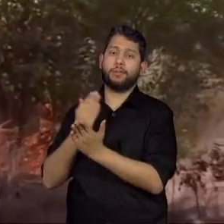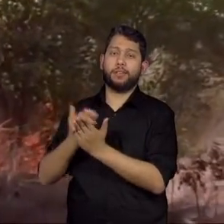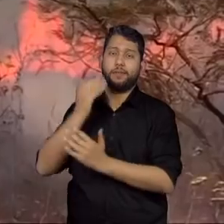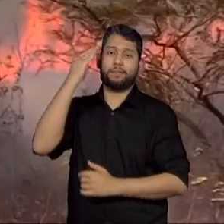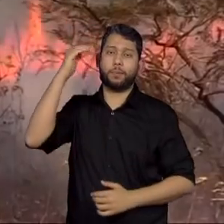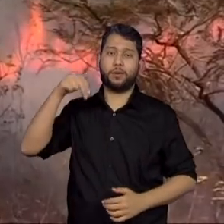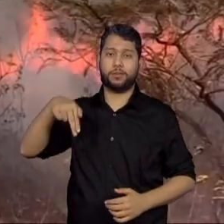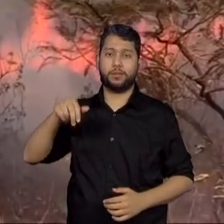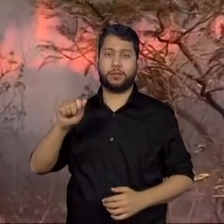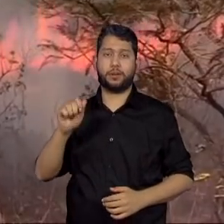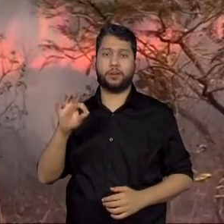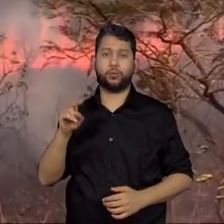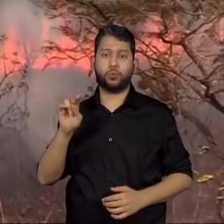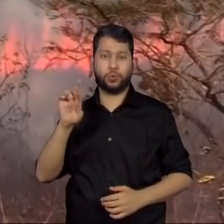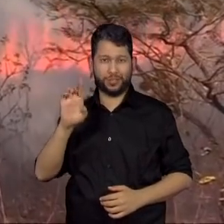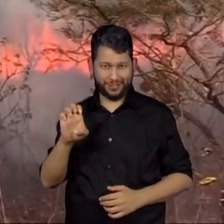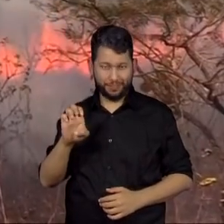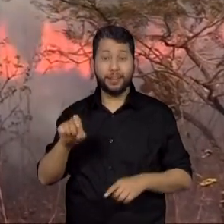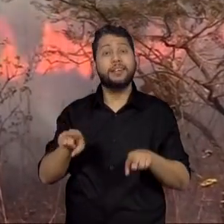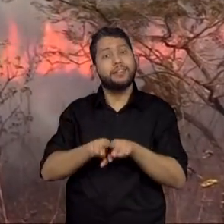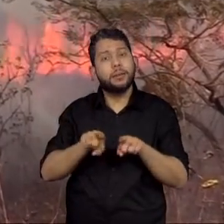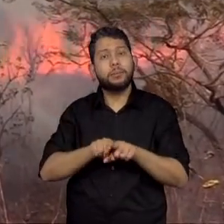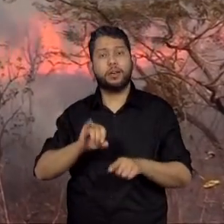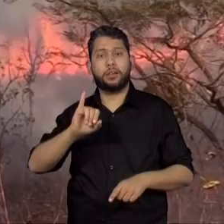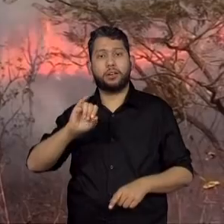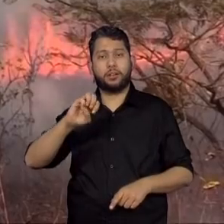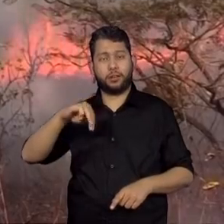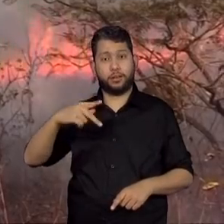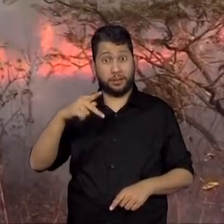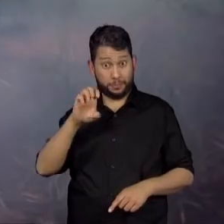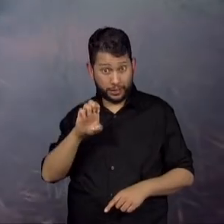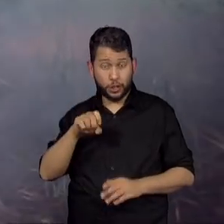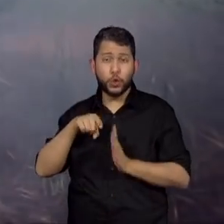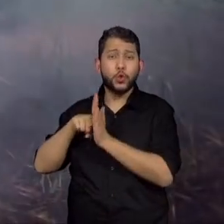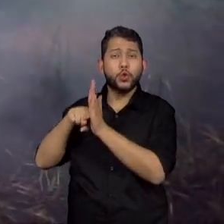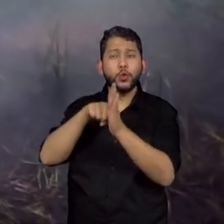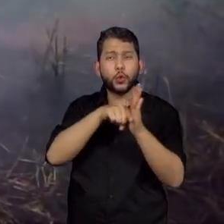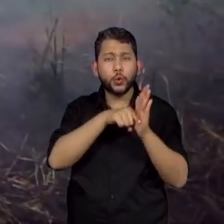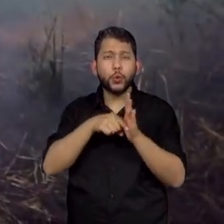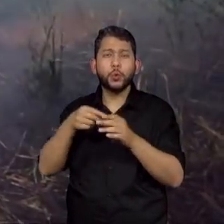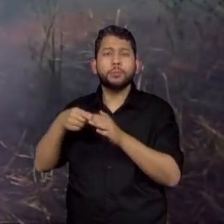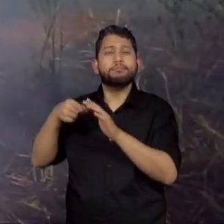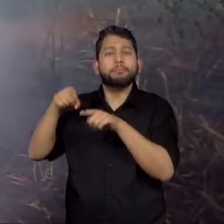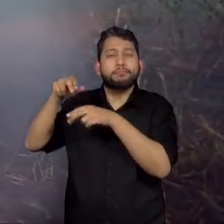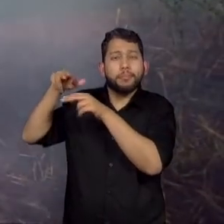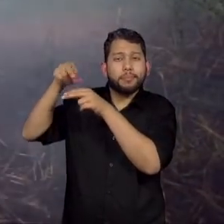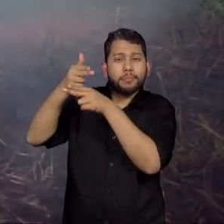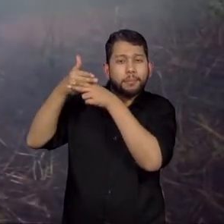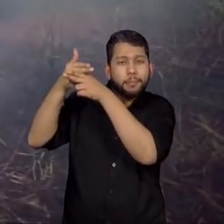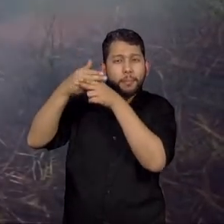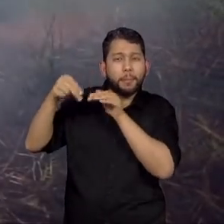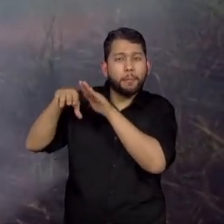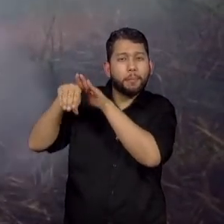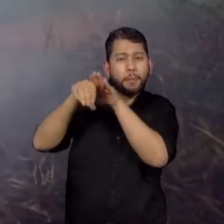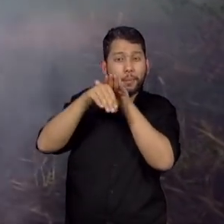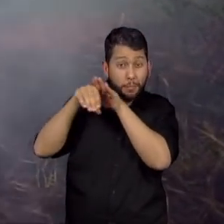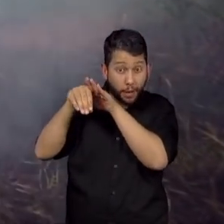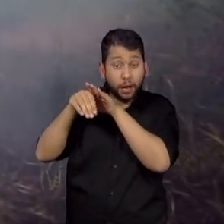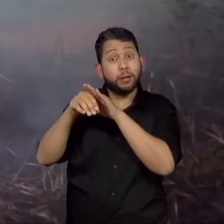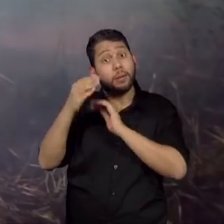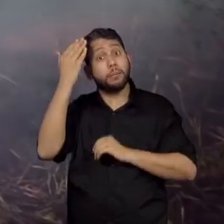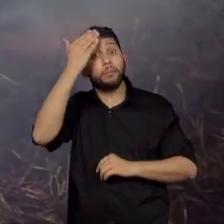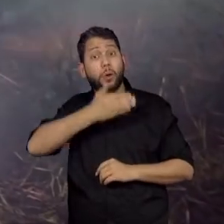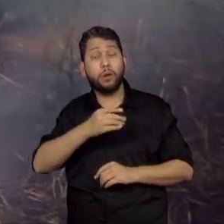mesmo tempo, dados do INPE, Instituto Nacional de Pesquisas Espaciais, mostram que a floresta amazônica teve